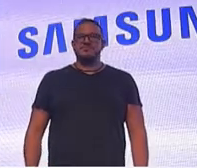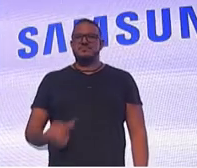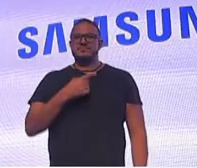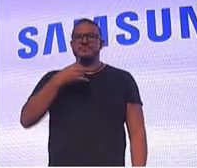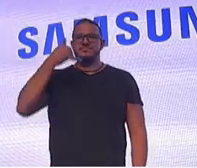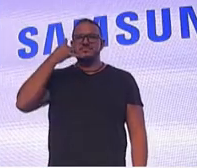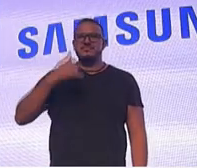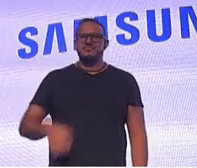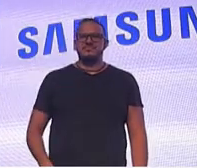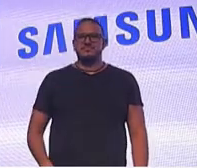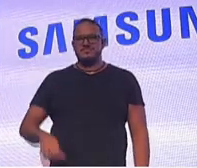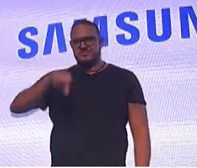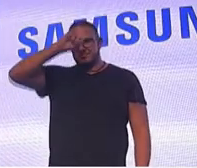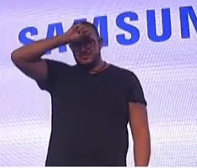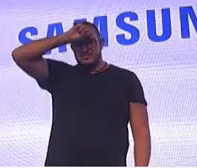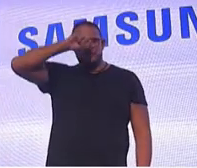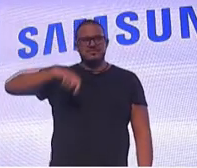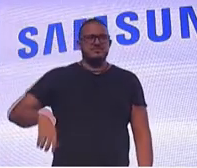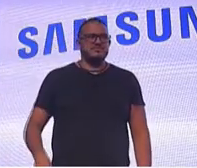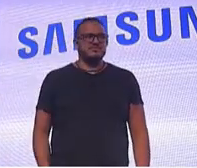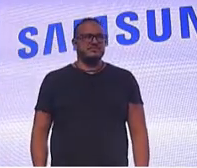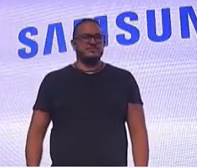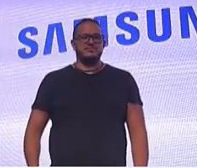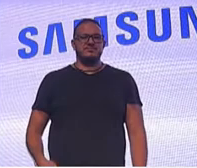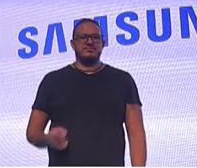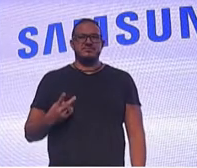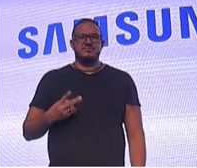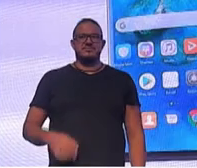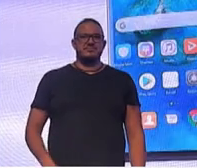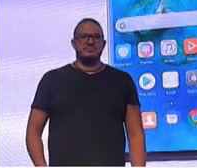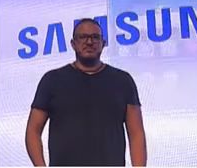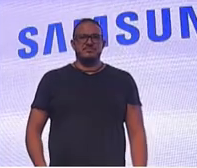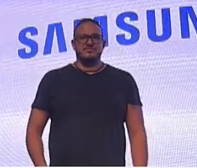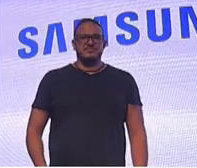eu mostrei? De novo, 1, 2, 3 e...